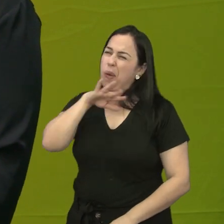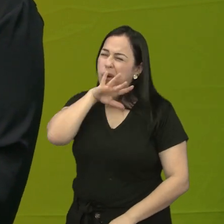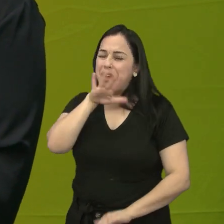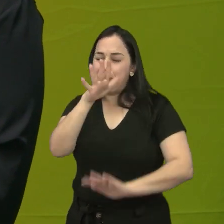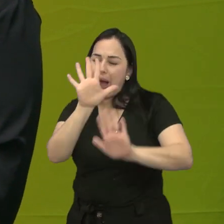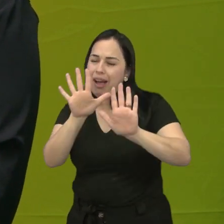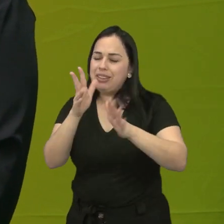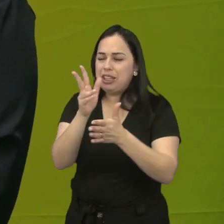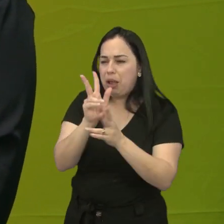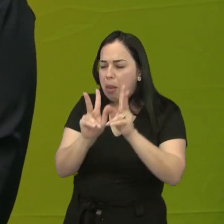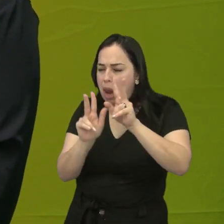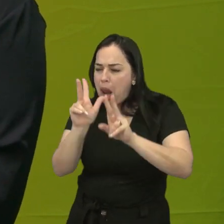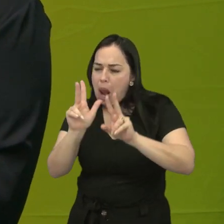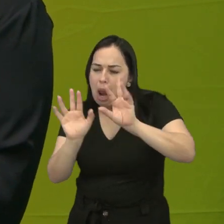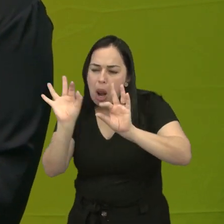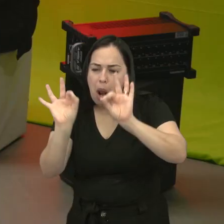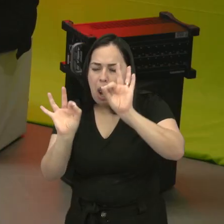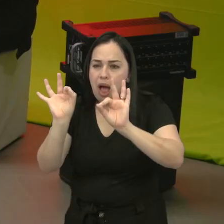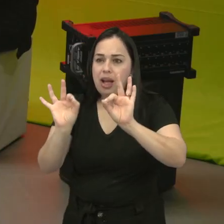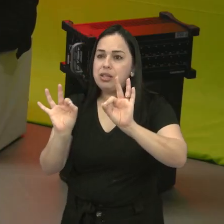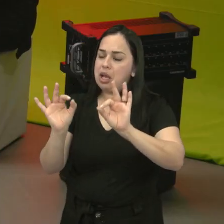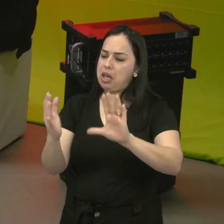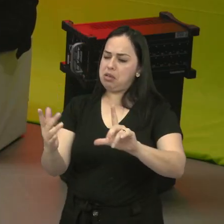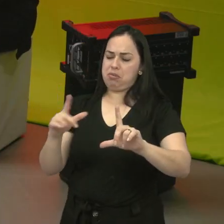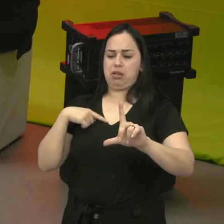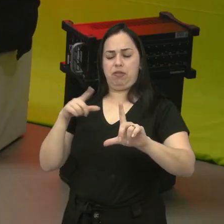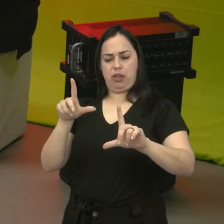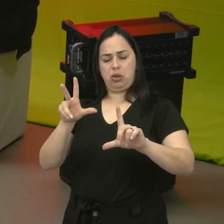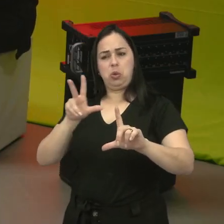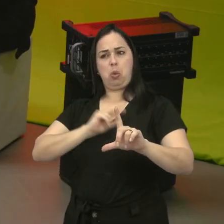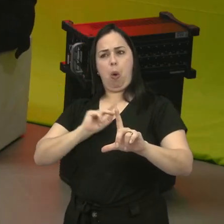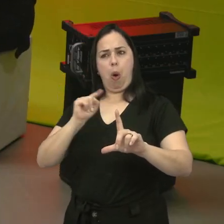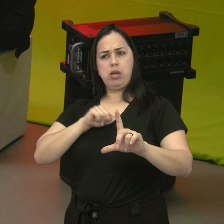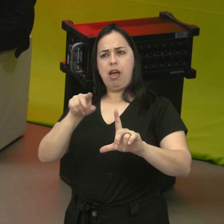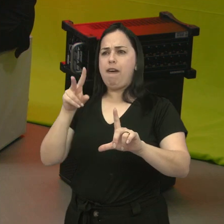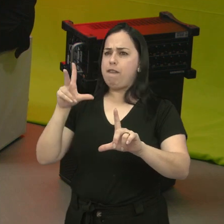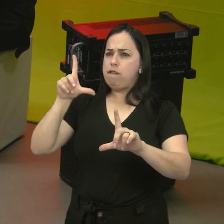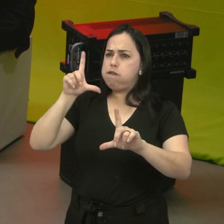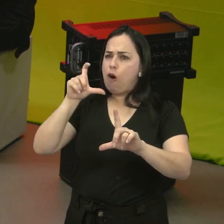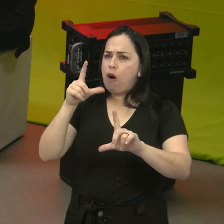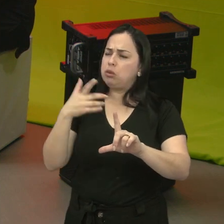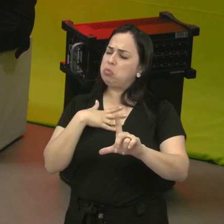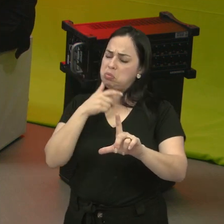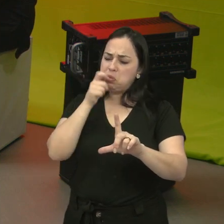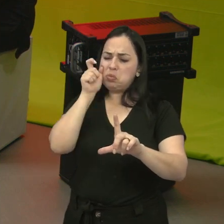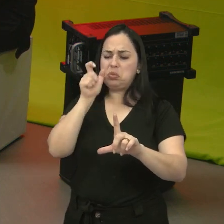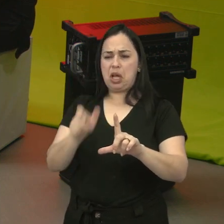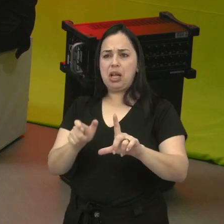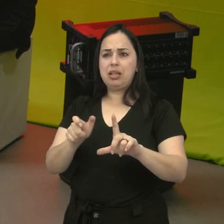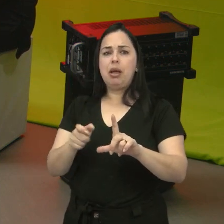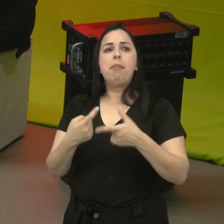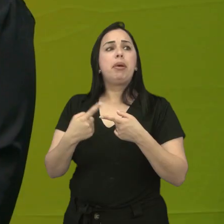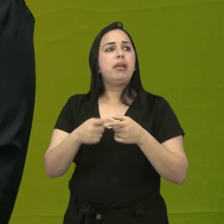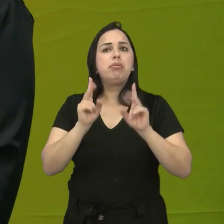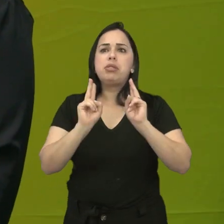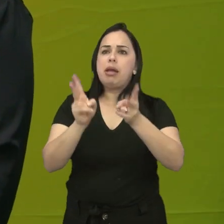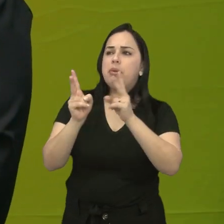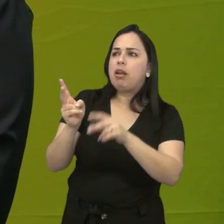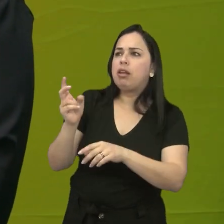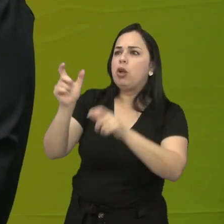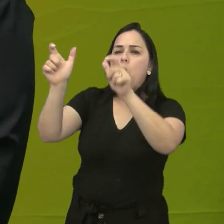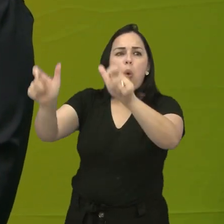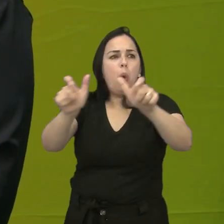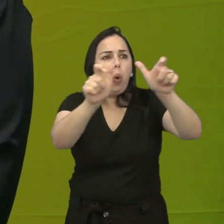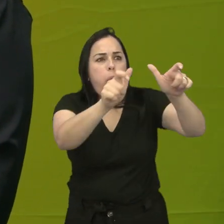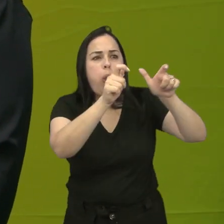eu gostei. Aí eu olhei aquela foto e falei, nossa, interessante isso, né, fotografar pessoas, porque eu tava sempre fotografando lugares, mas